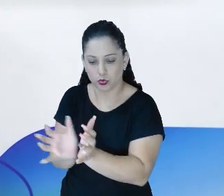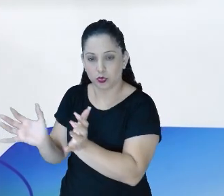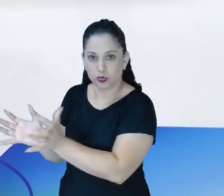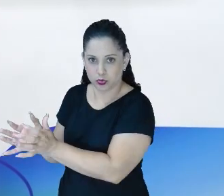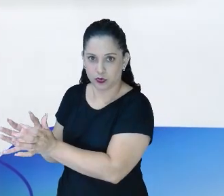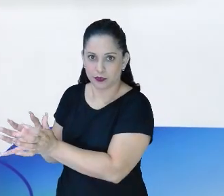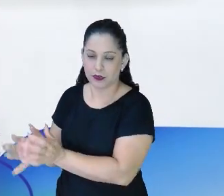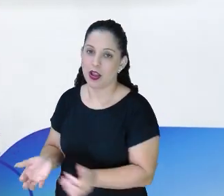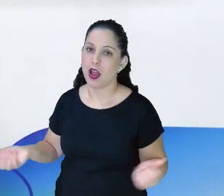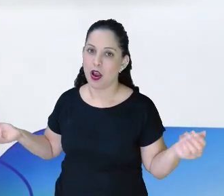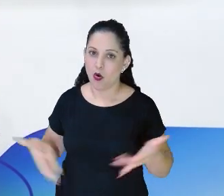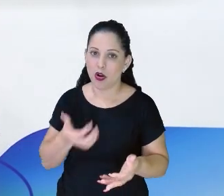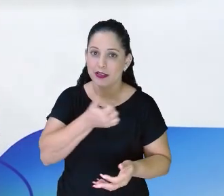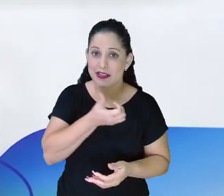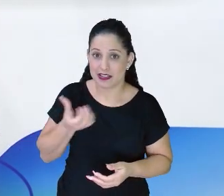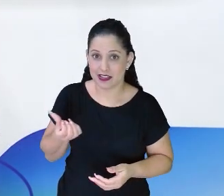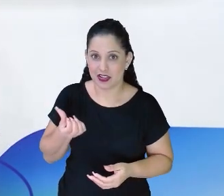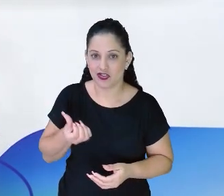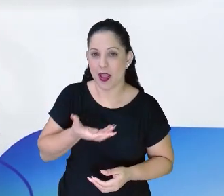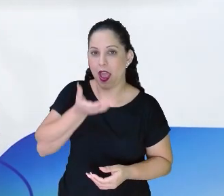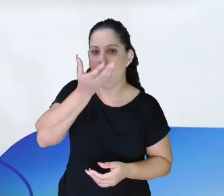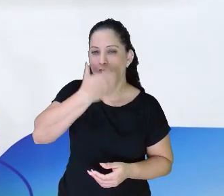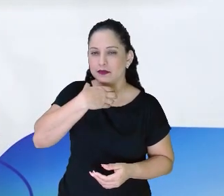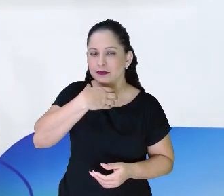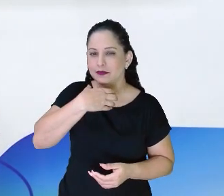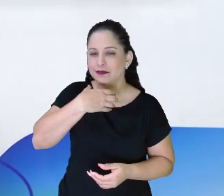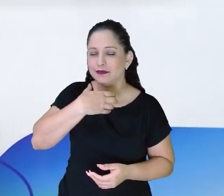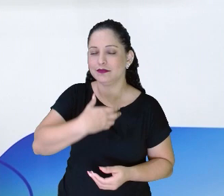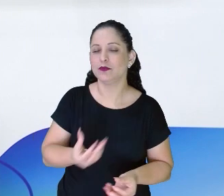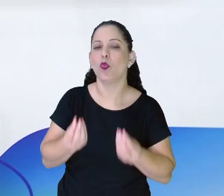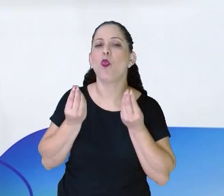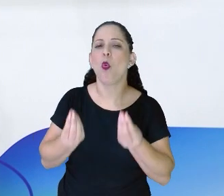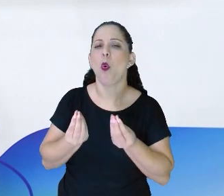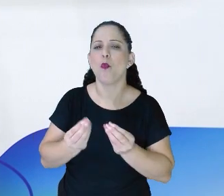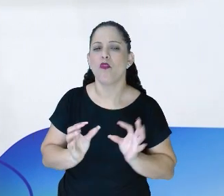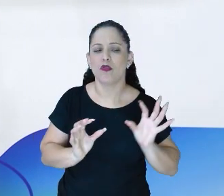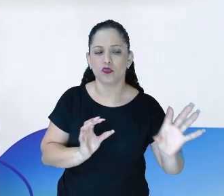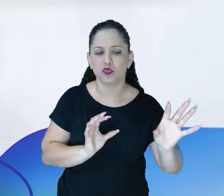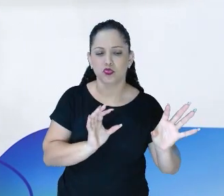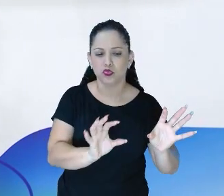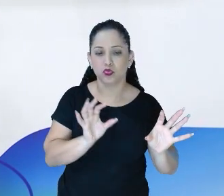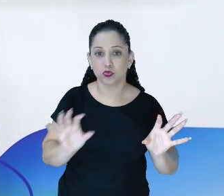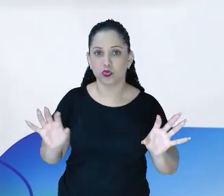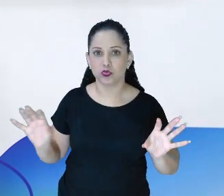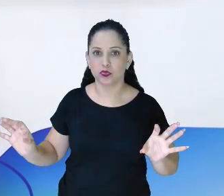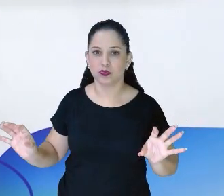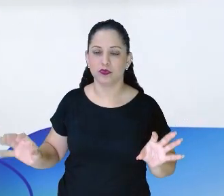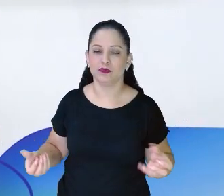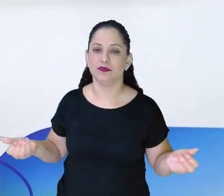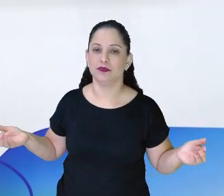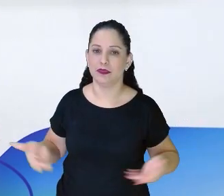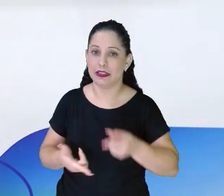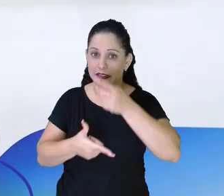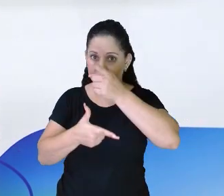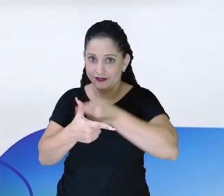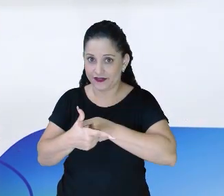as minhas 16 maçãs. Presta atenção, quinto ano. Divisão